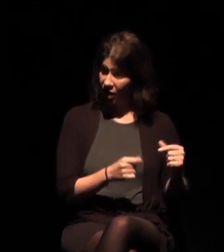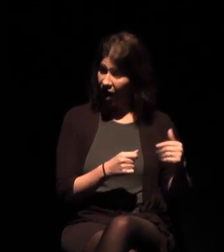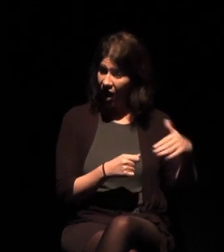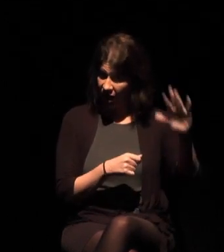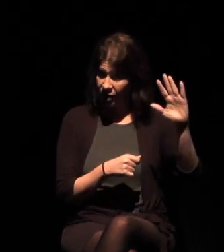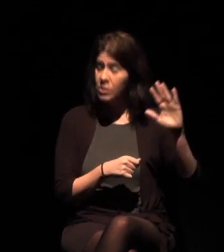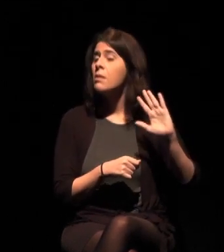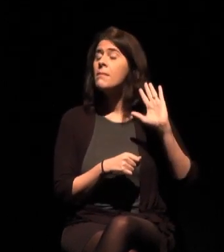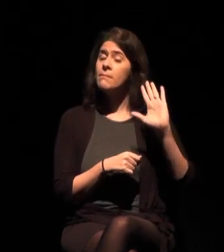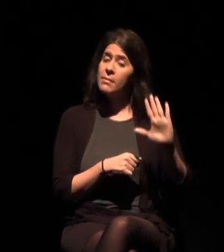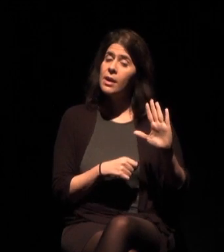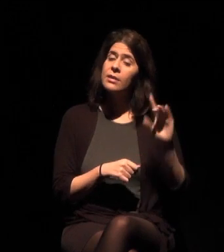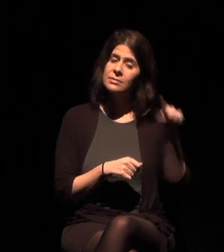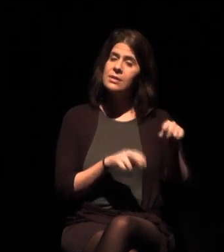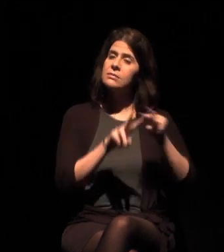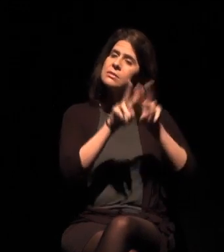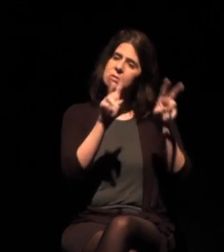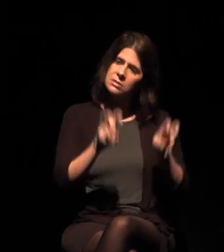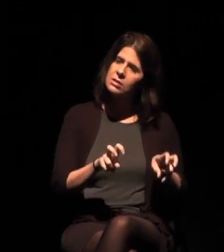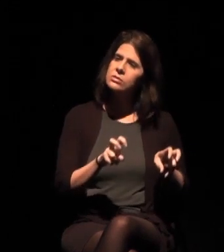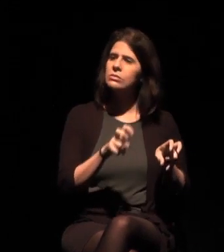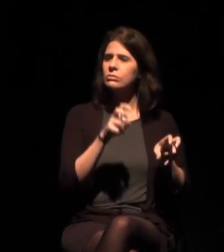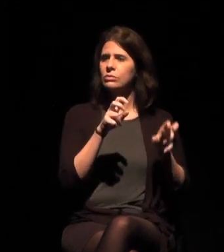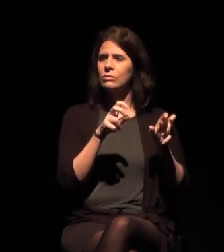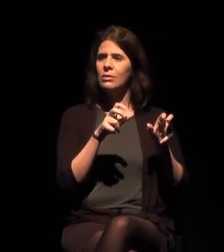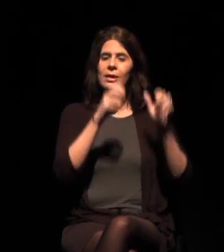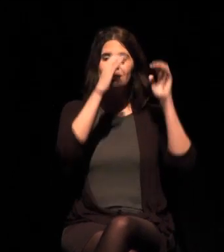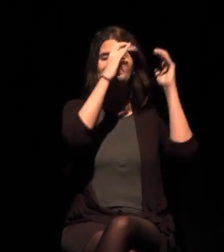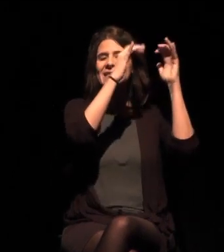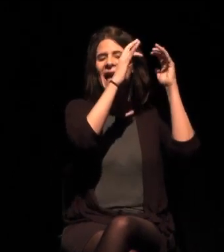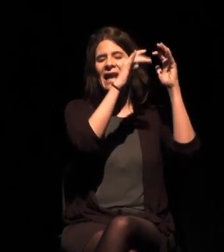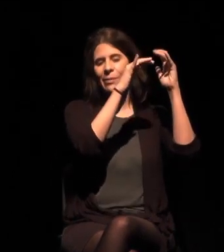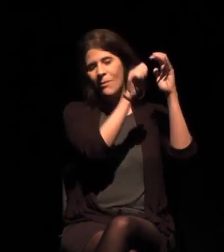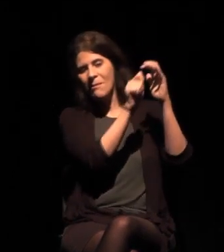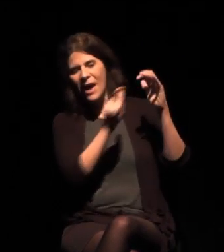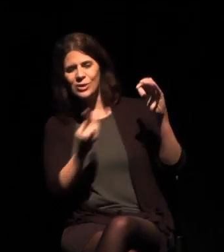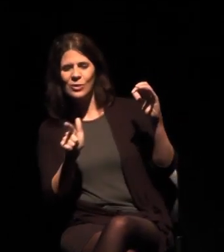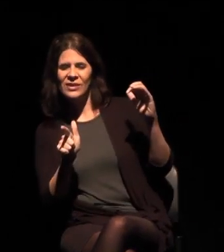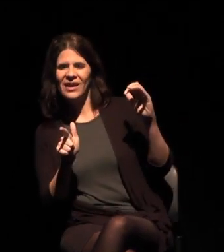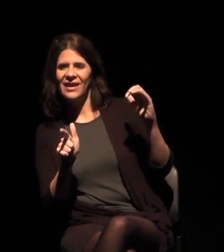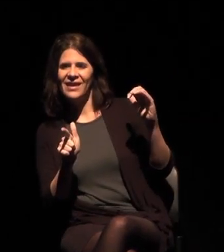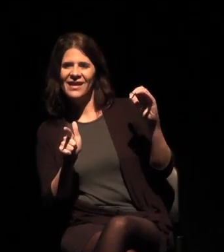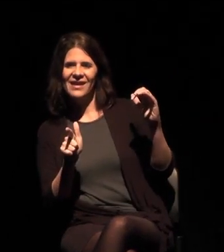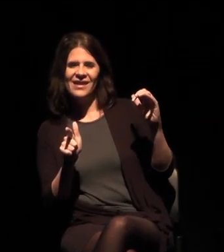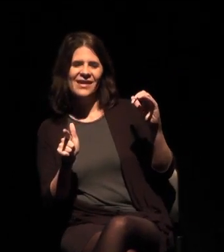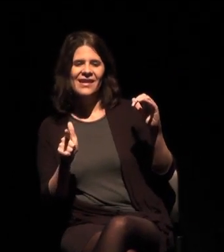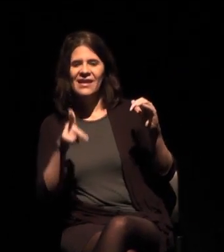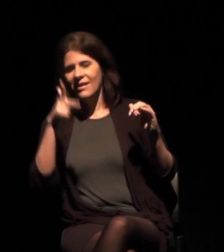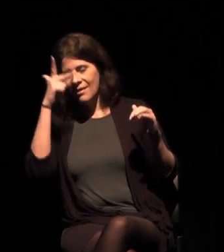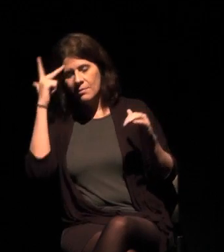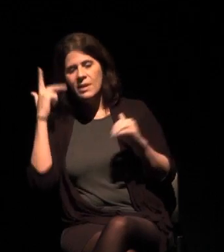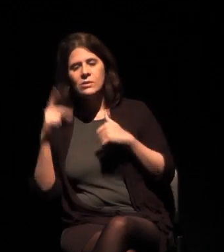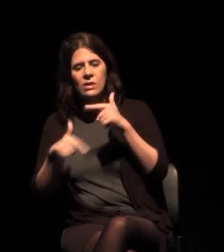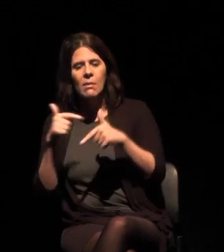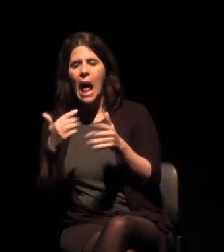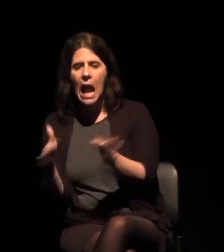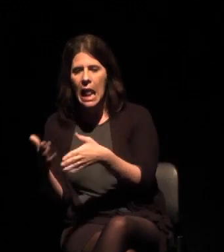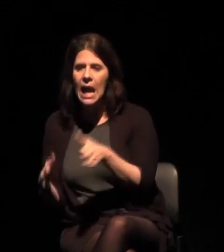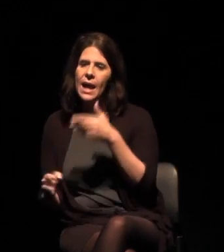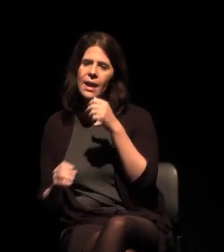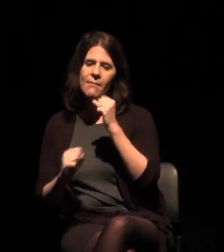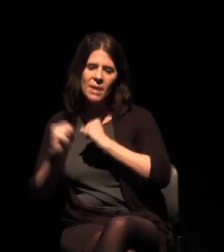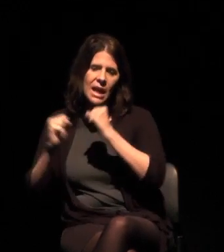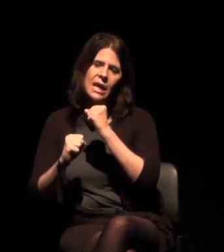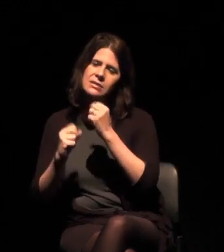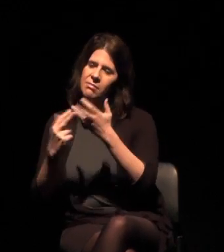facto uma questão mais cérebro do que de mão de obra intensiva no sentido da industrialização e